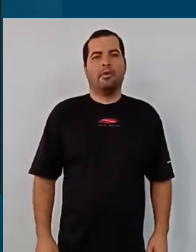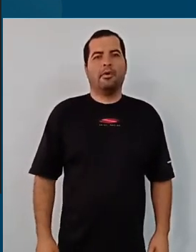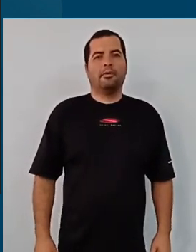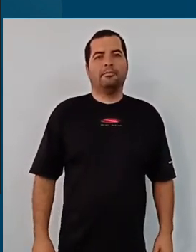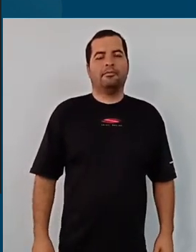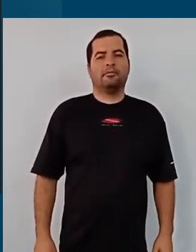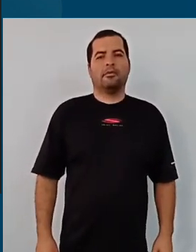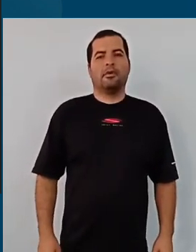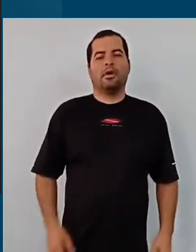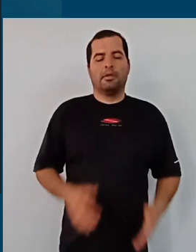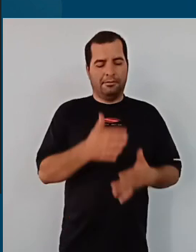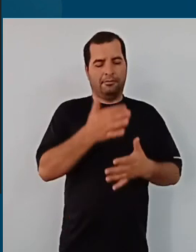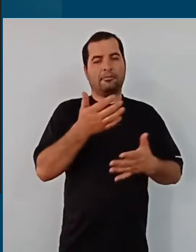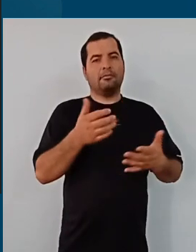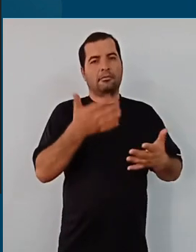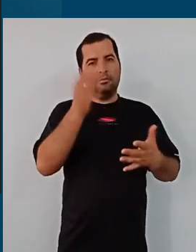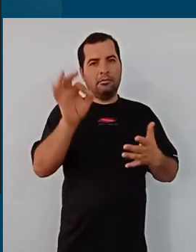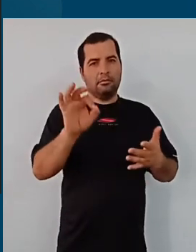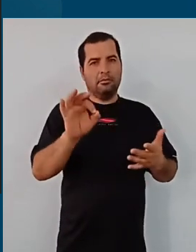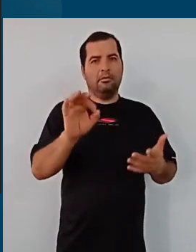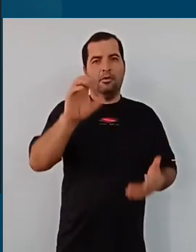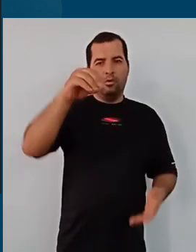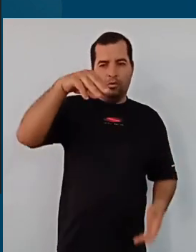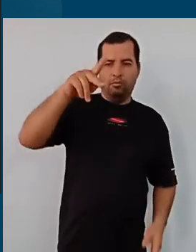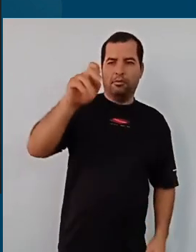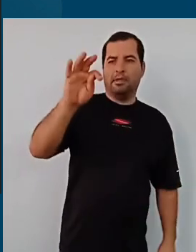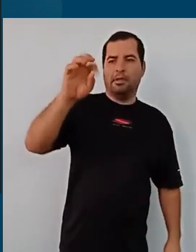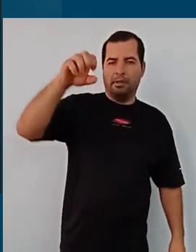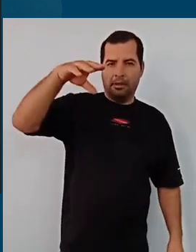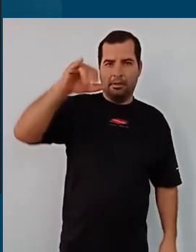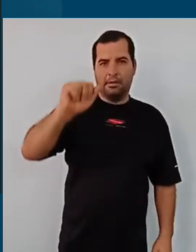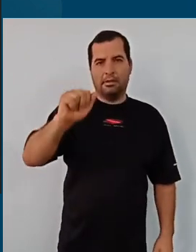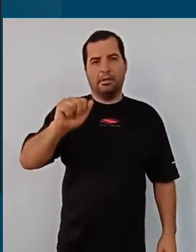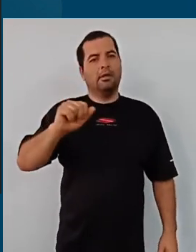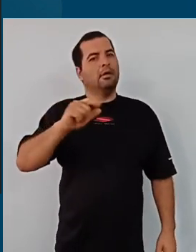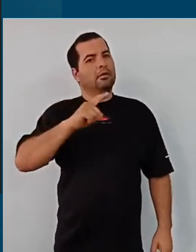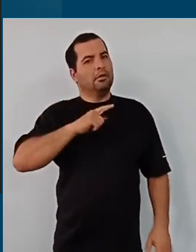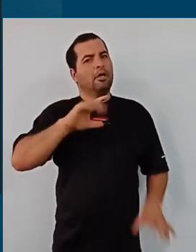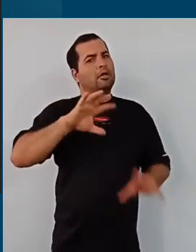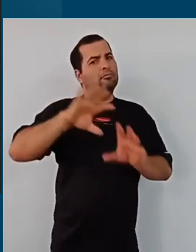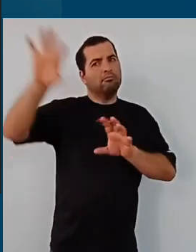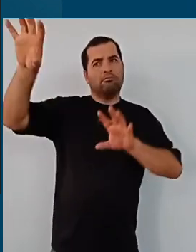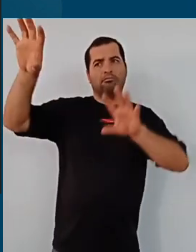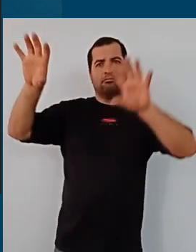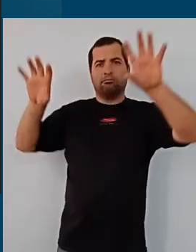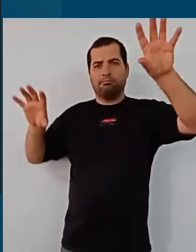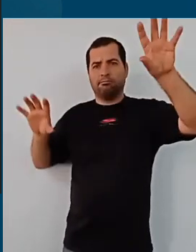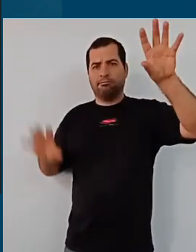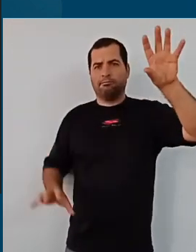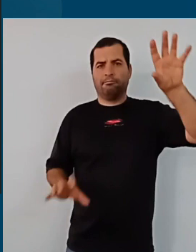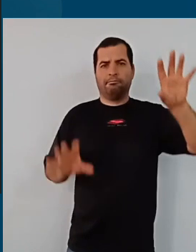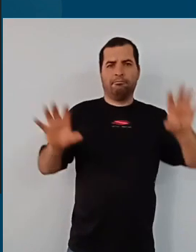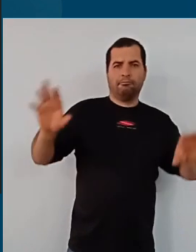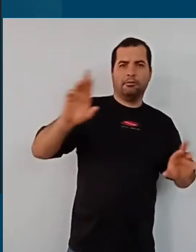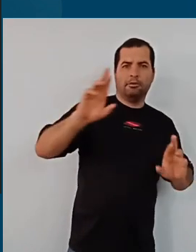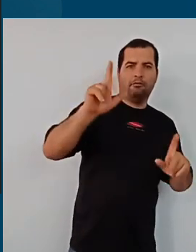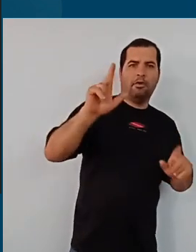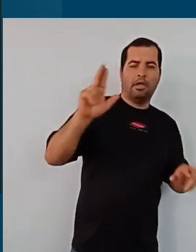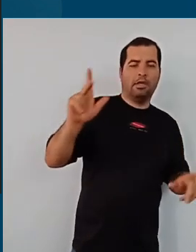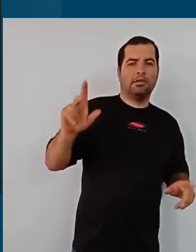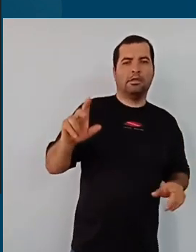gente olhar para as 10 competências, elas avançam em campos diferentes da formação da